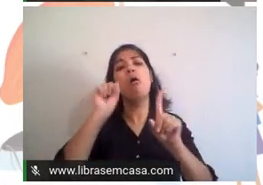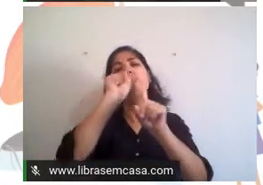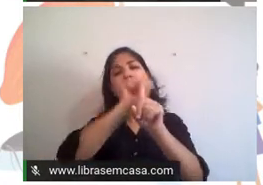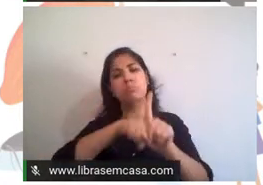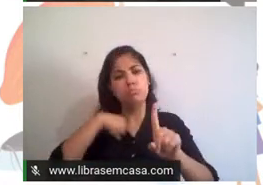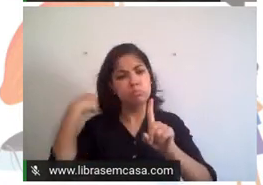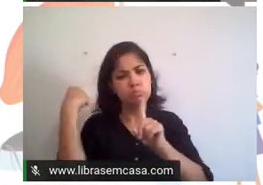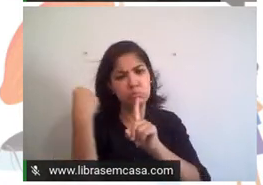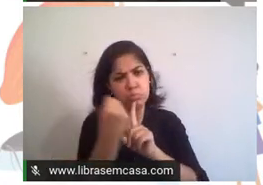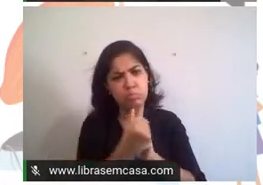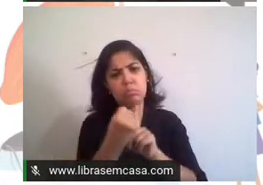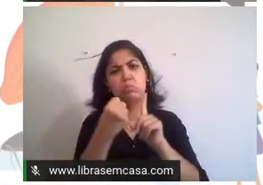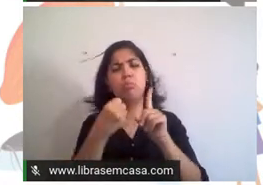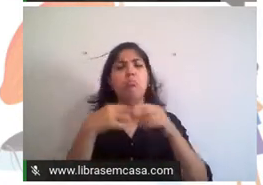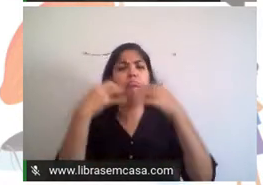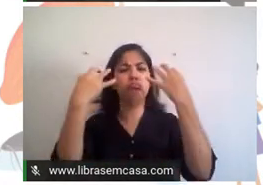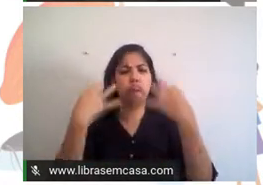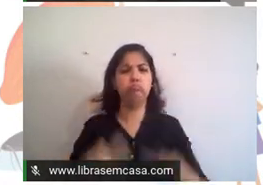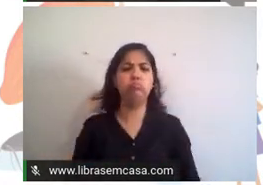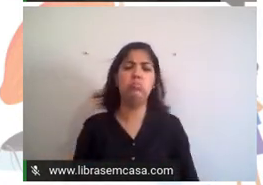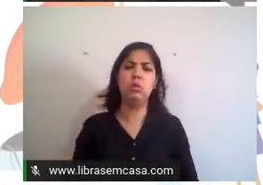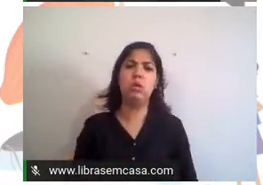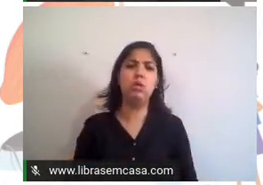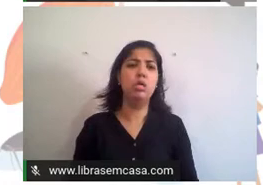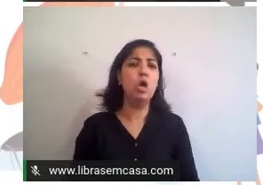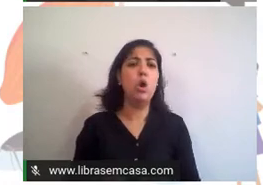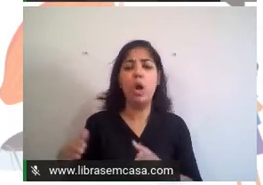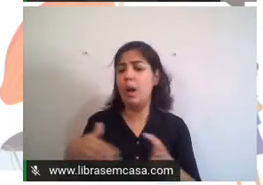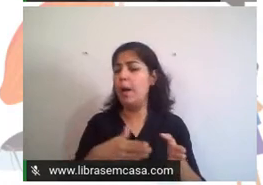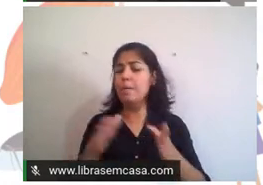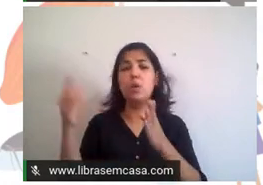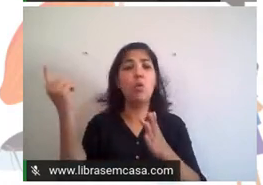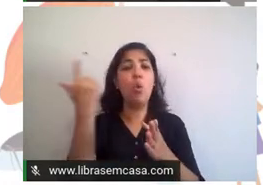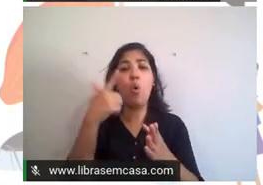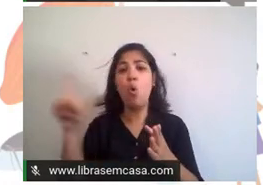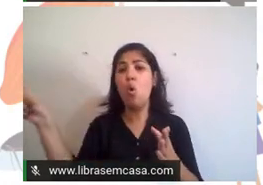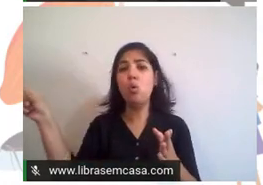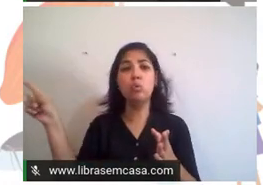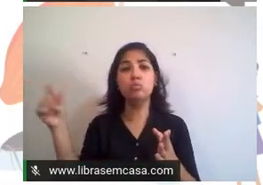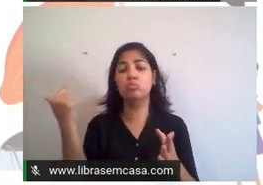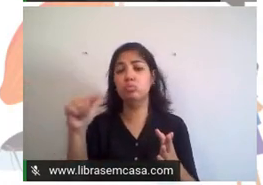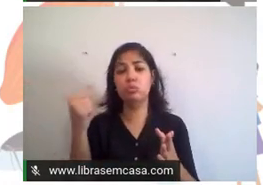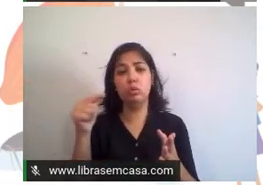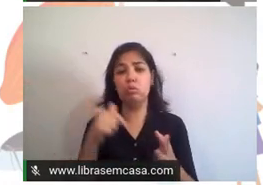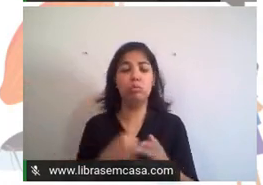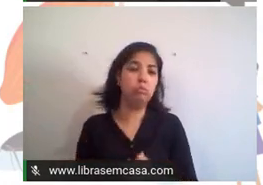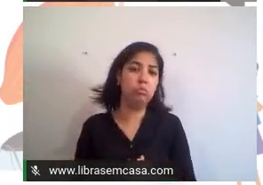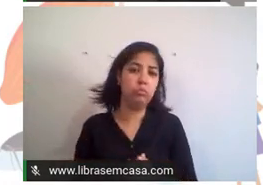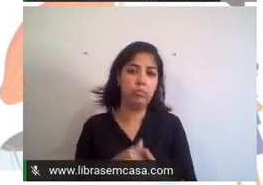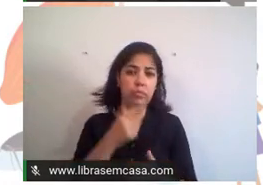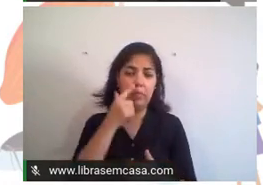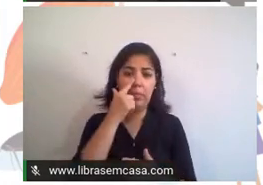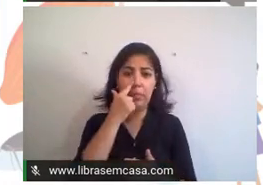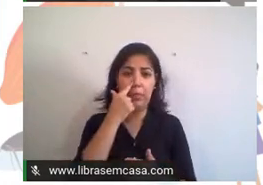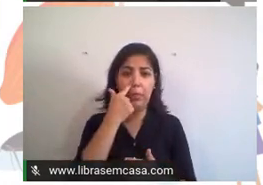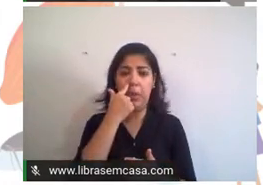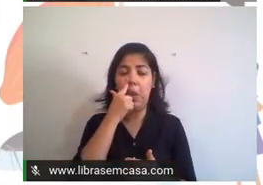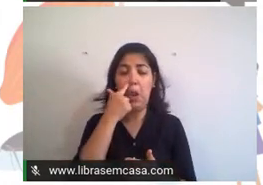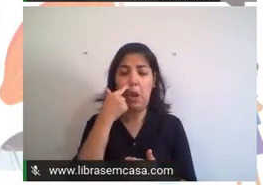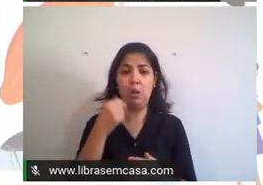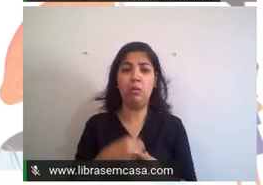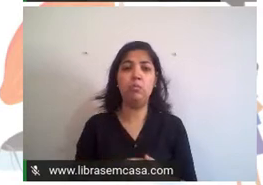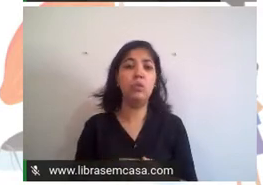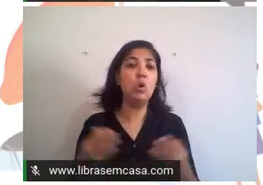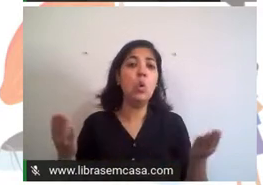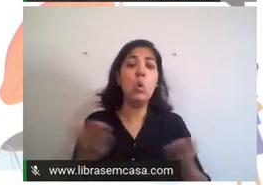Não há outro caminho. Não há, não dá para abrir mão. Por isso que eu também comecei a minha fala, que não é mais suficiente hoje